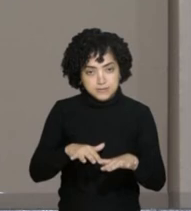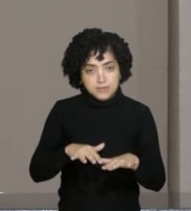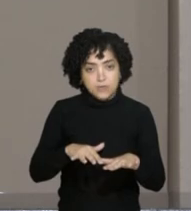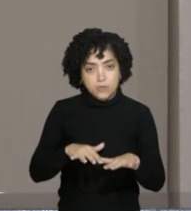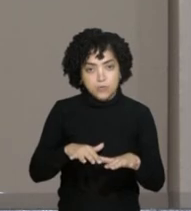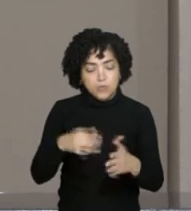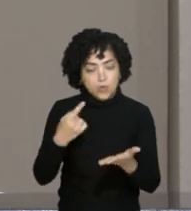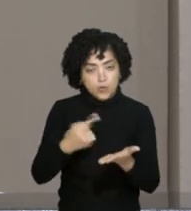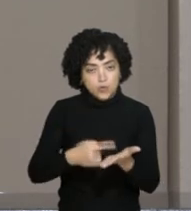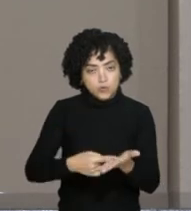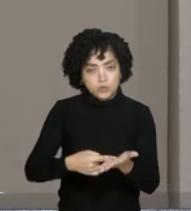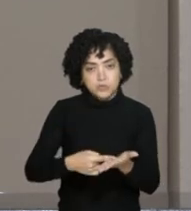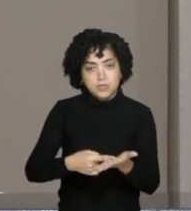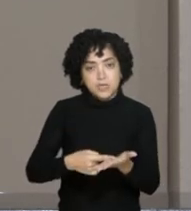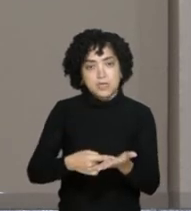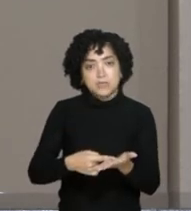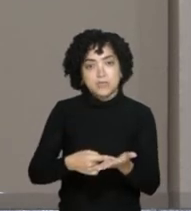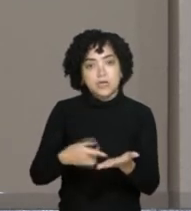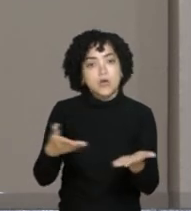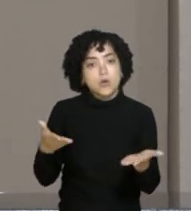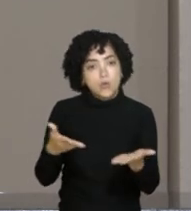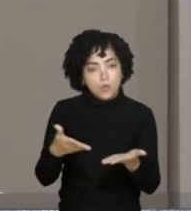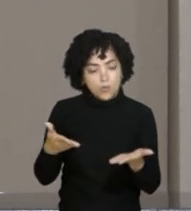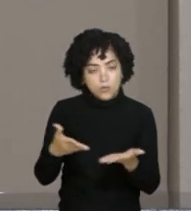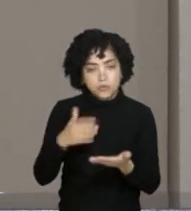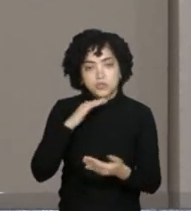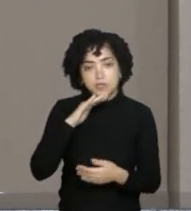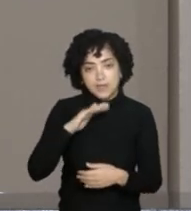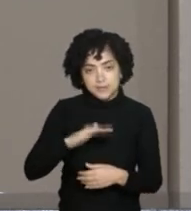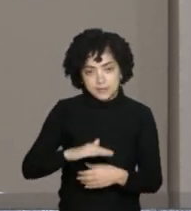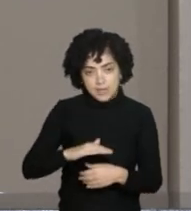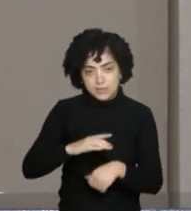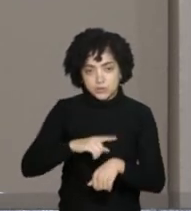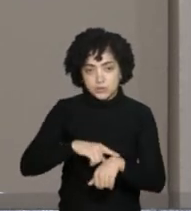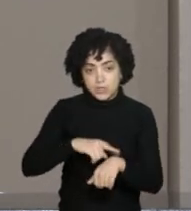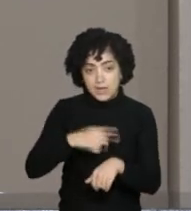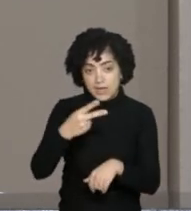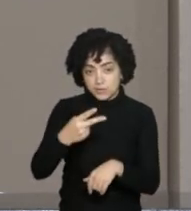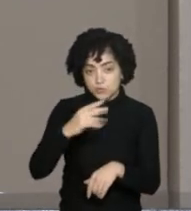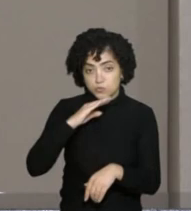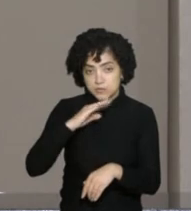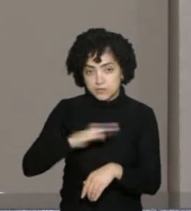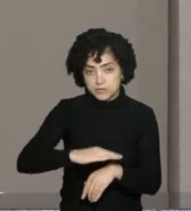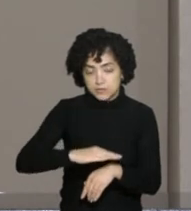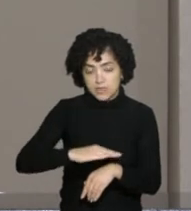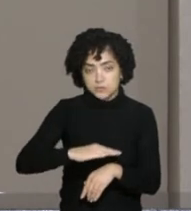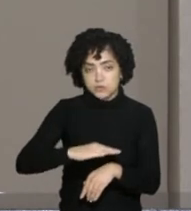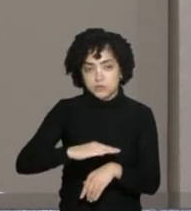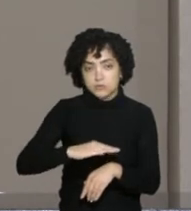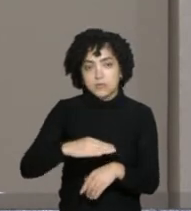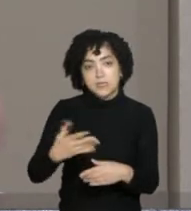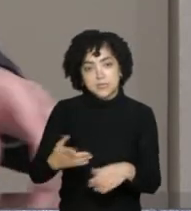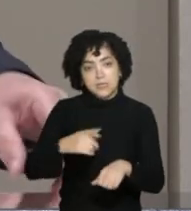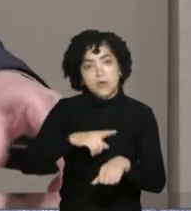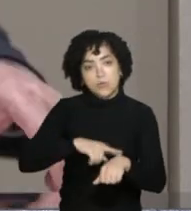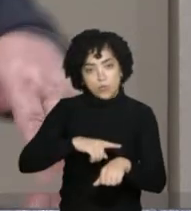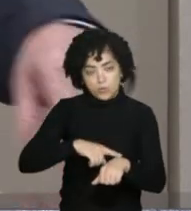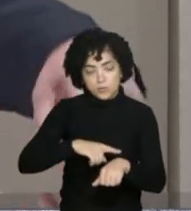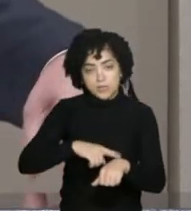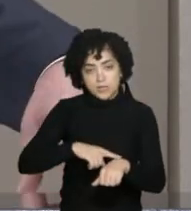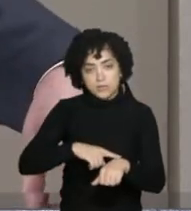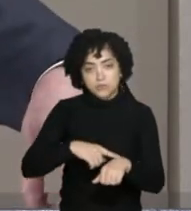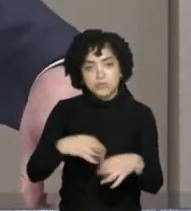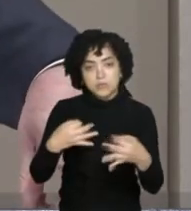ordinária para hoje à tarde, às 14 horas, que é o horário regimental.